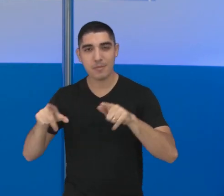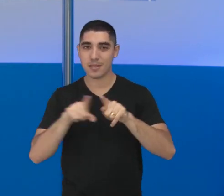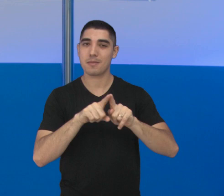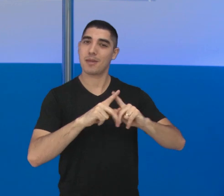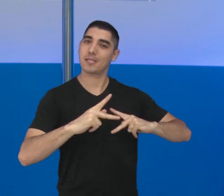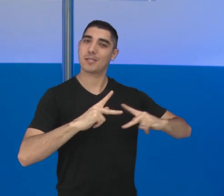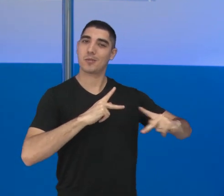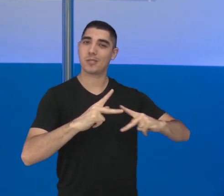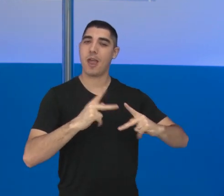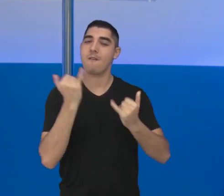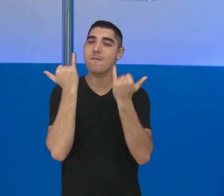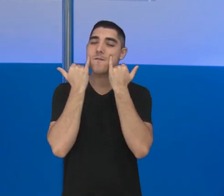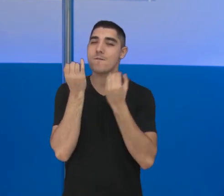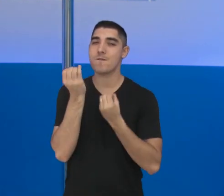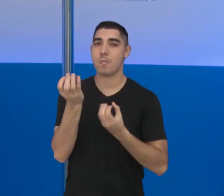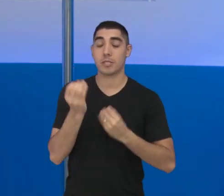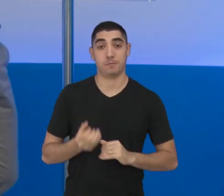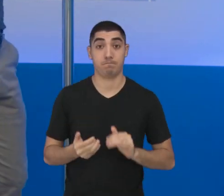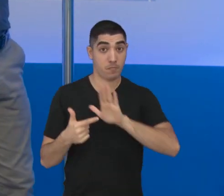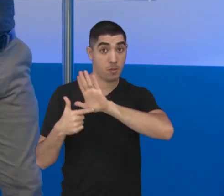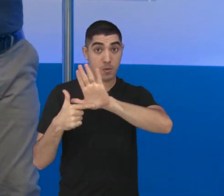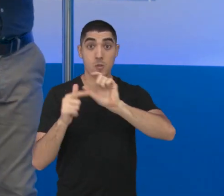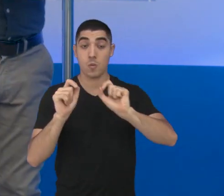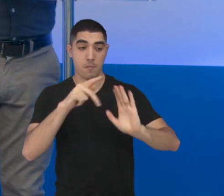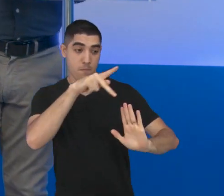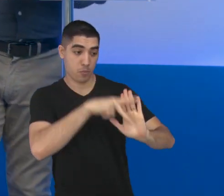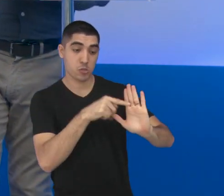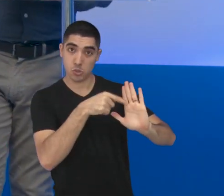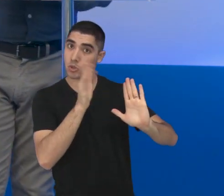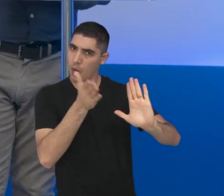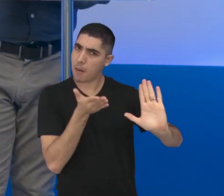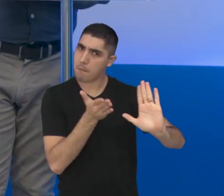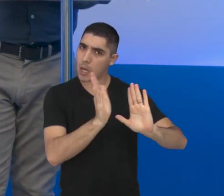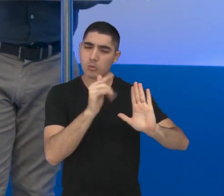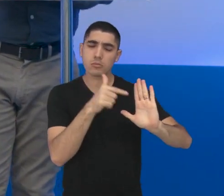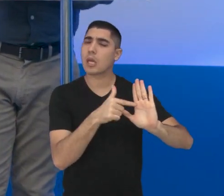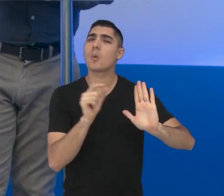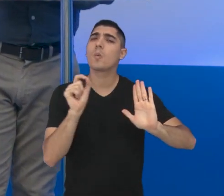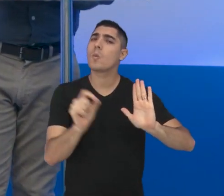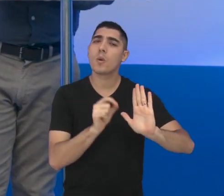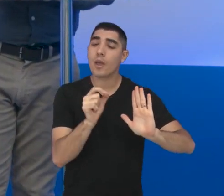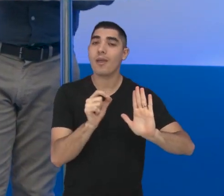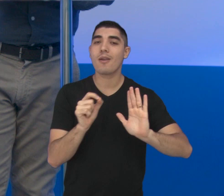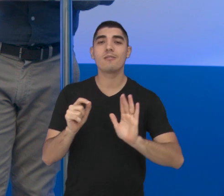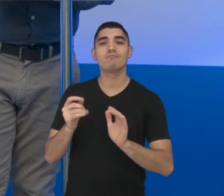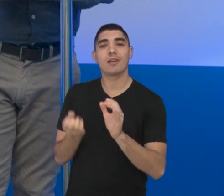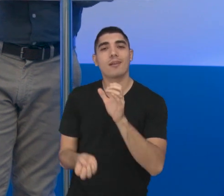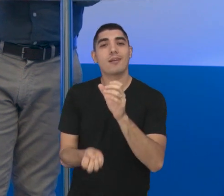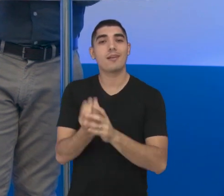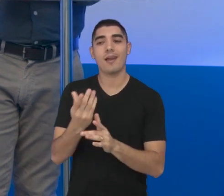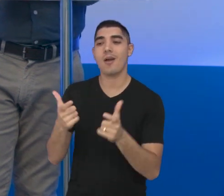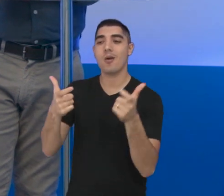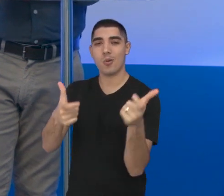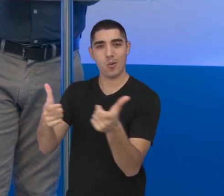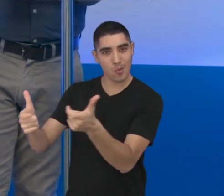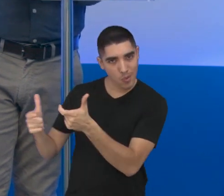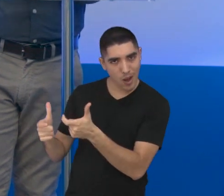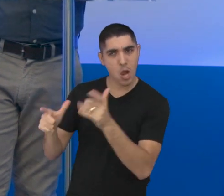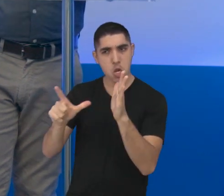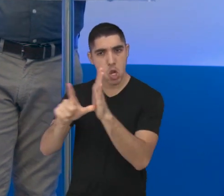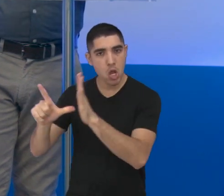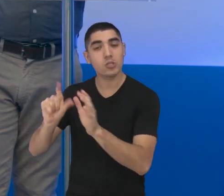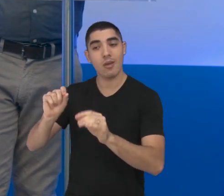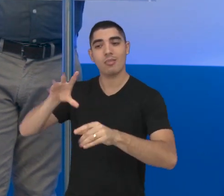na nossa cidade. Hoje vamos te mostrar detalhes de um projeto aprovado que incentiva a implantação das chamadas salas de afeto